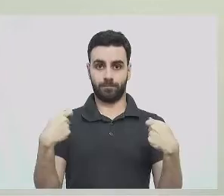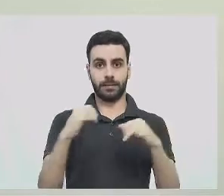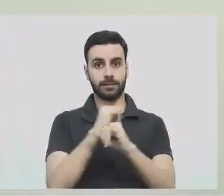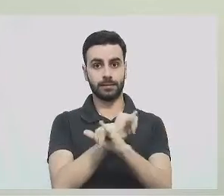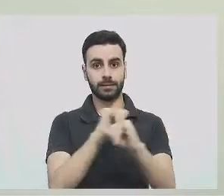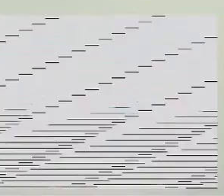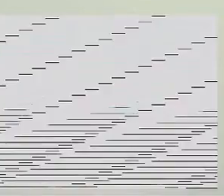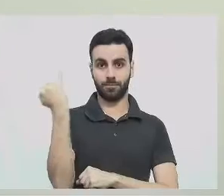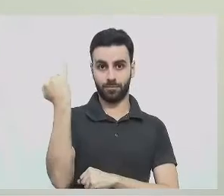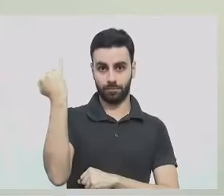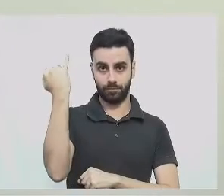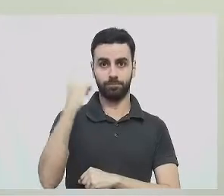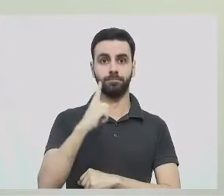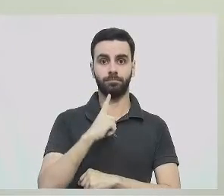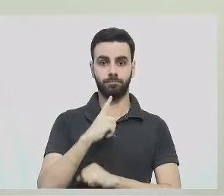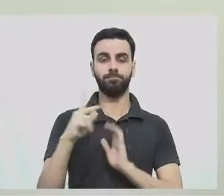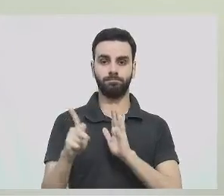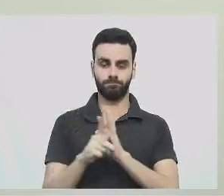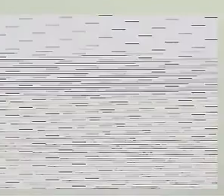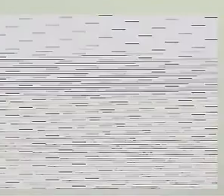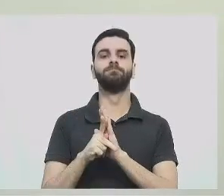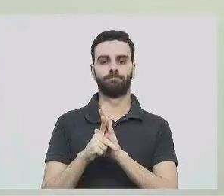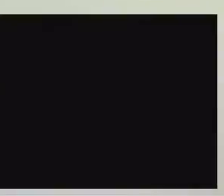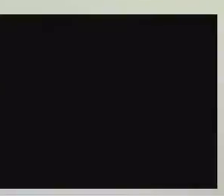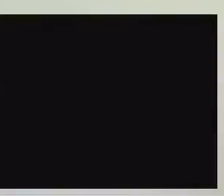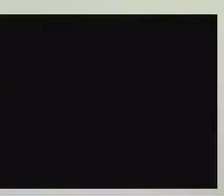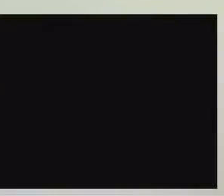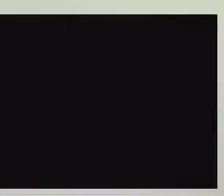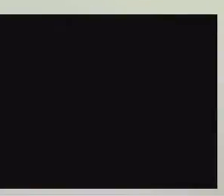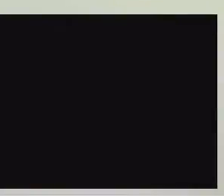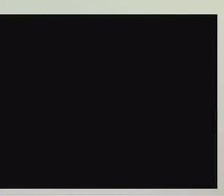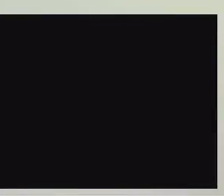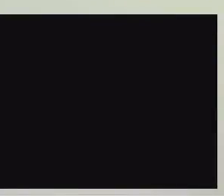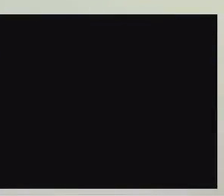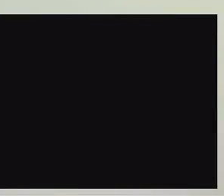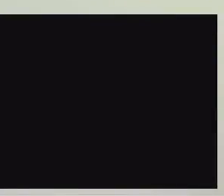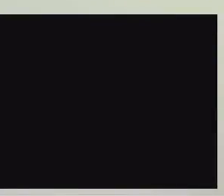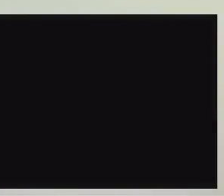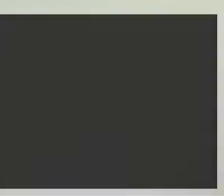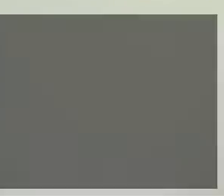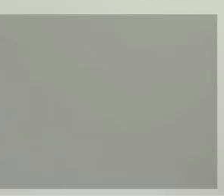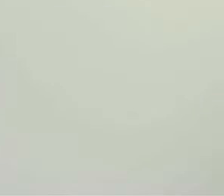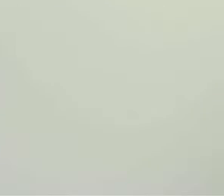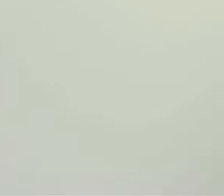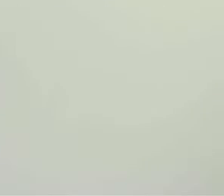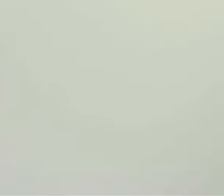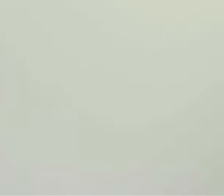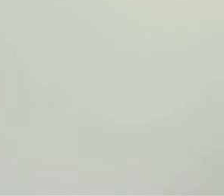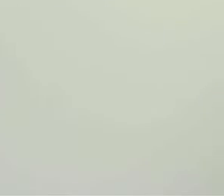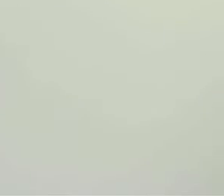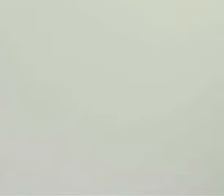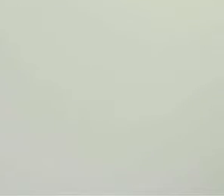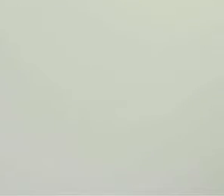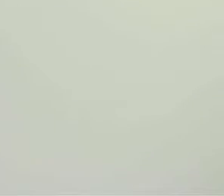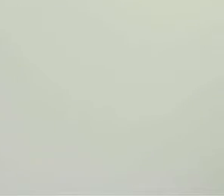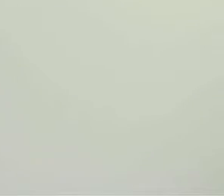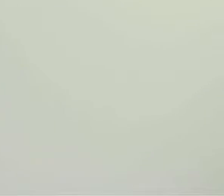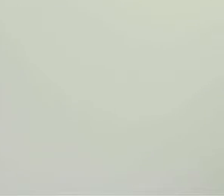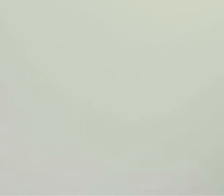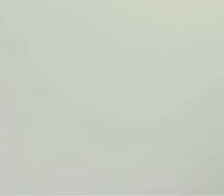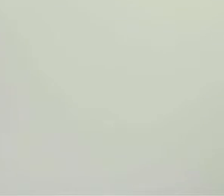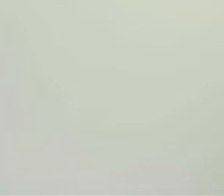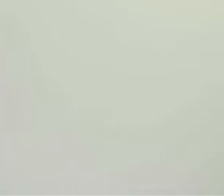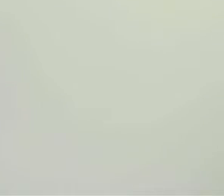ressaltar esse envezamento para geração de recursos. A oportunidade deste educandário,